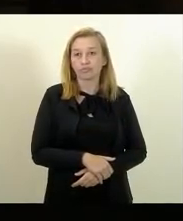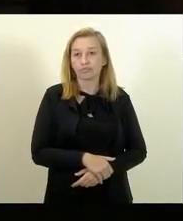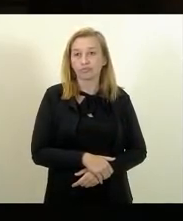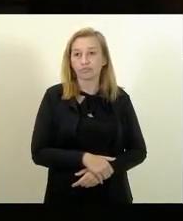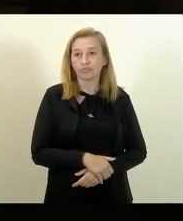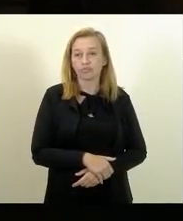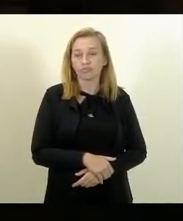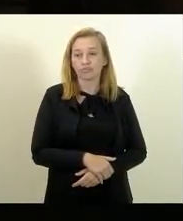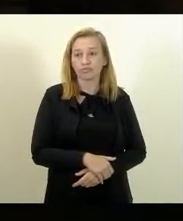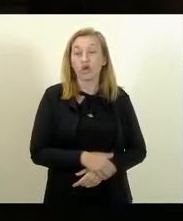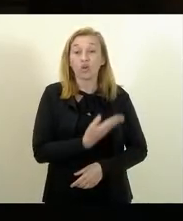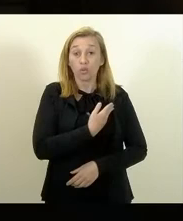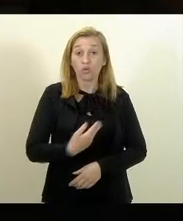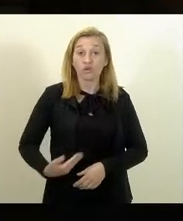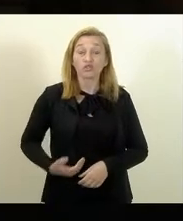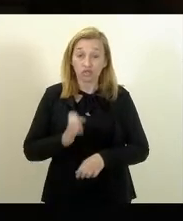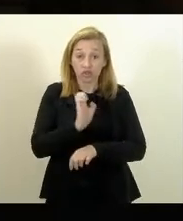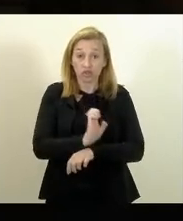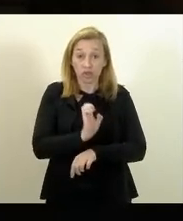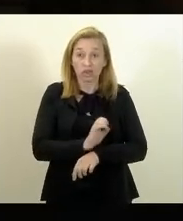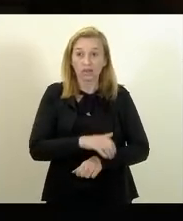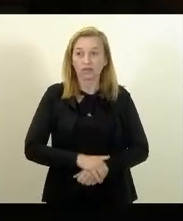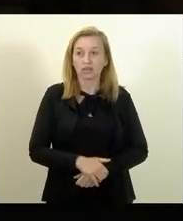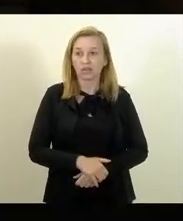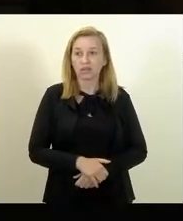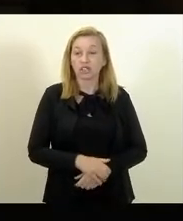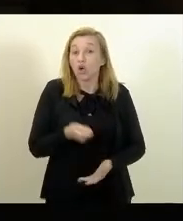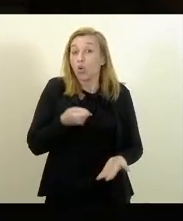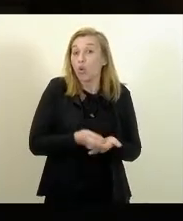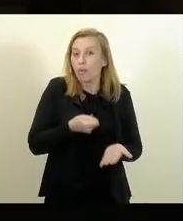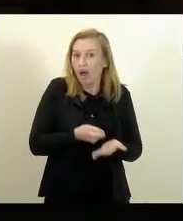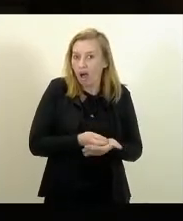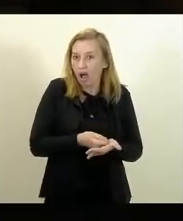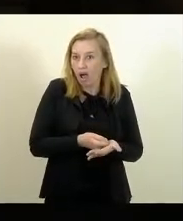previsão do governo do Estado, é de cobrar